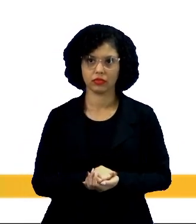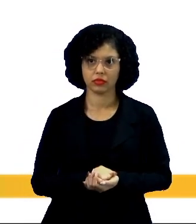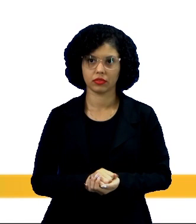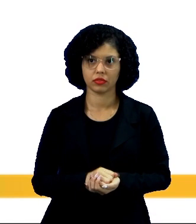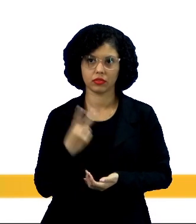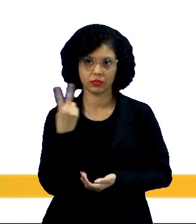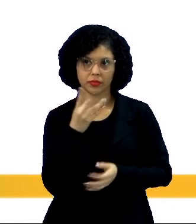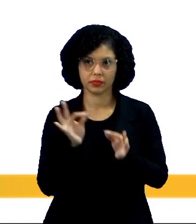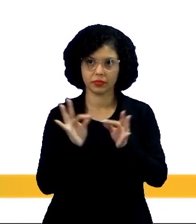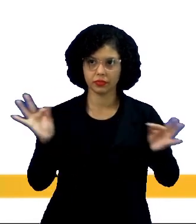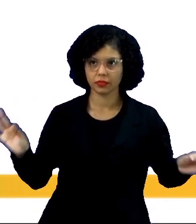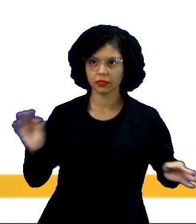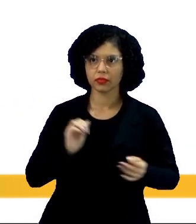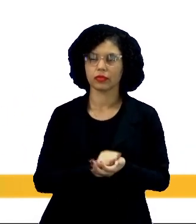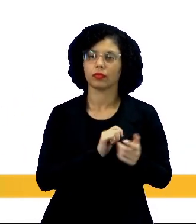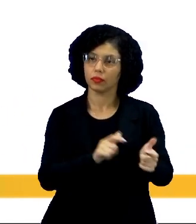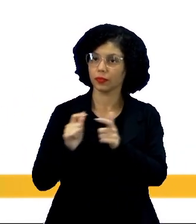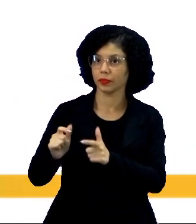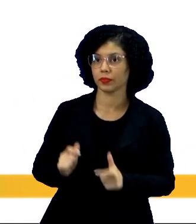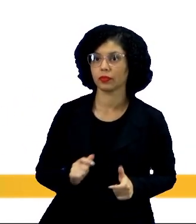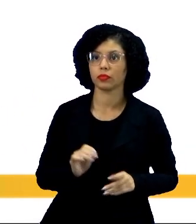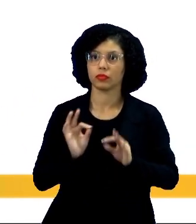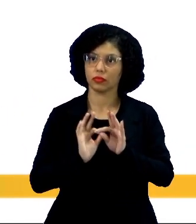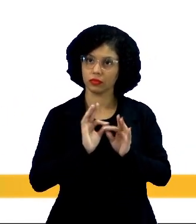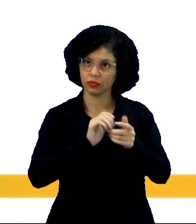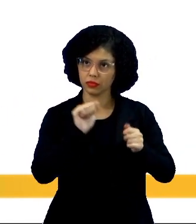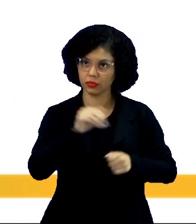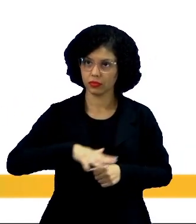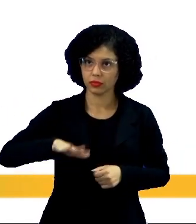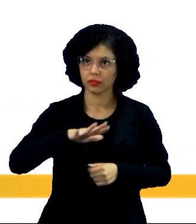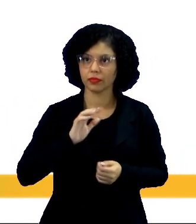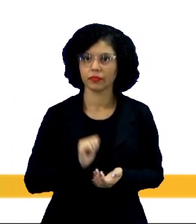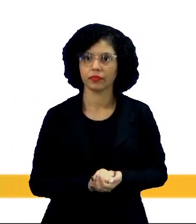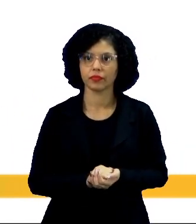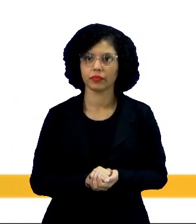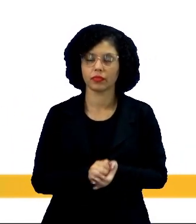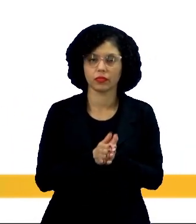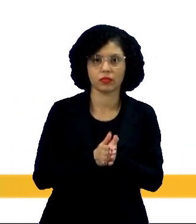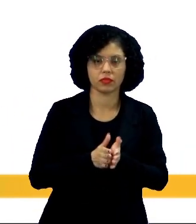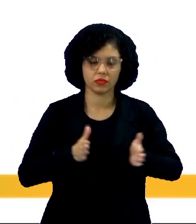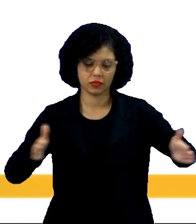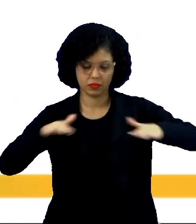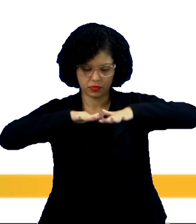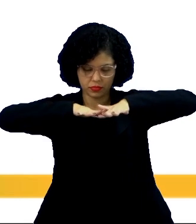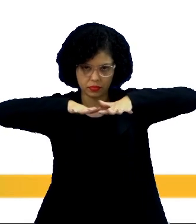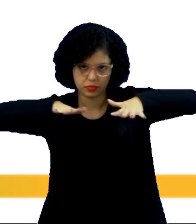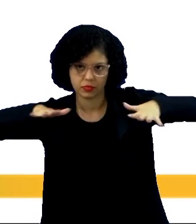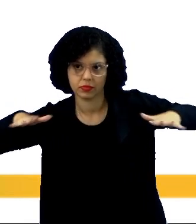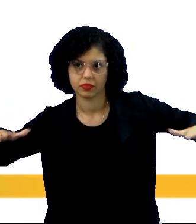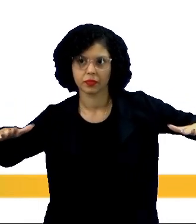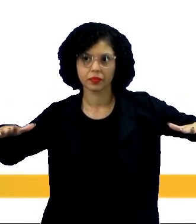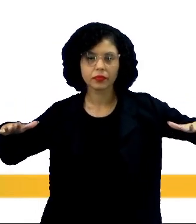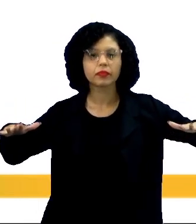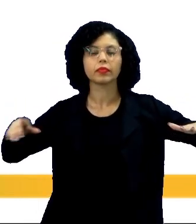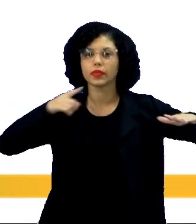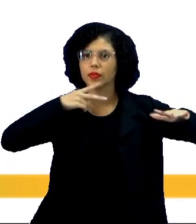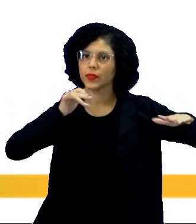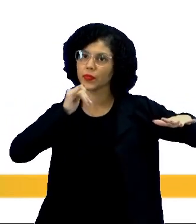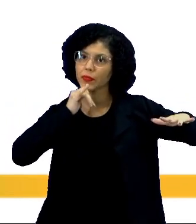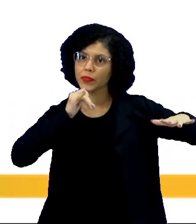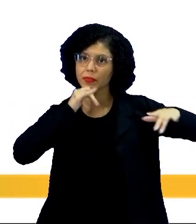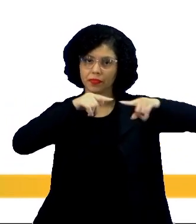e perímetro são duas medidas distintas, onde a área é a medida da superfície, ou